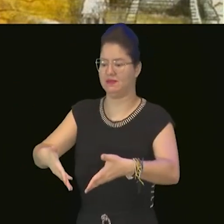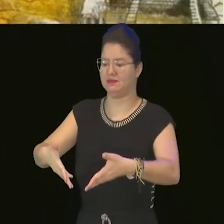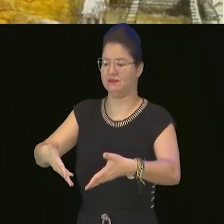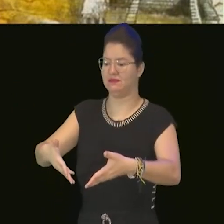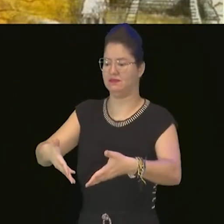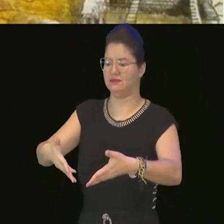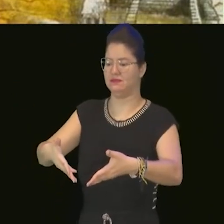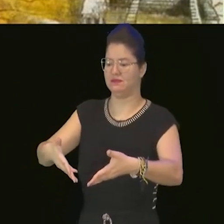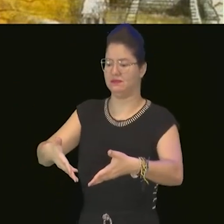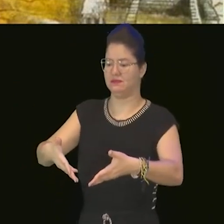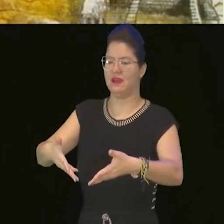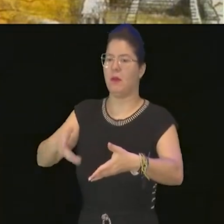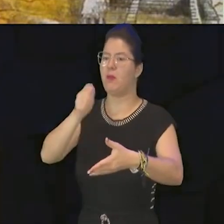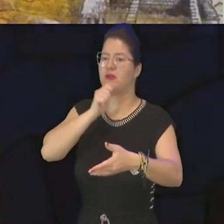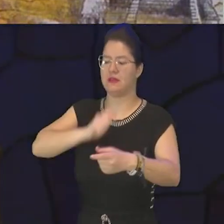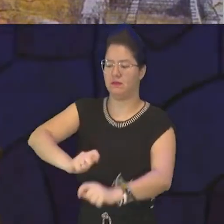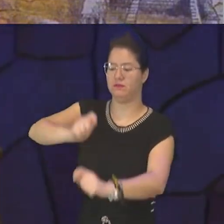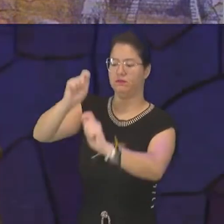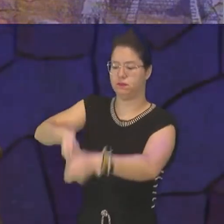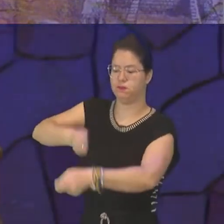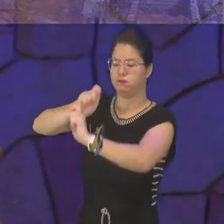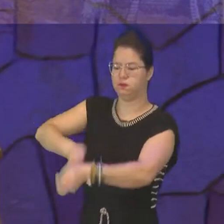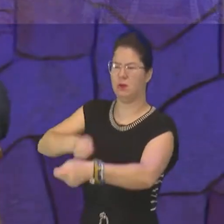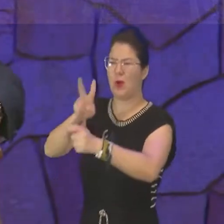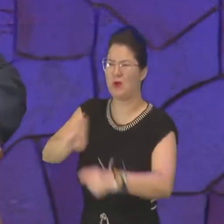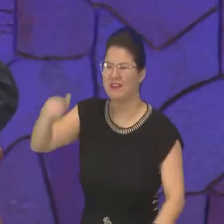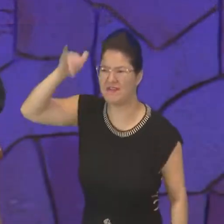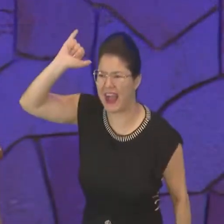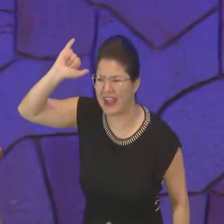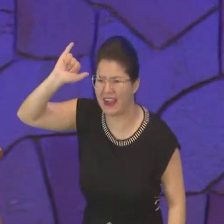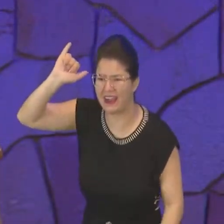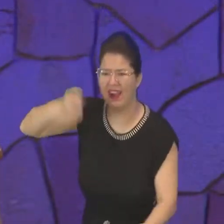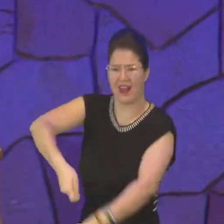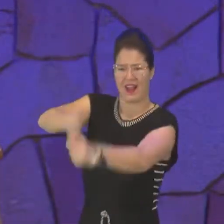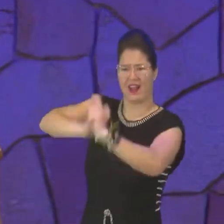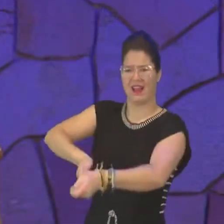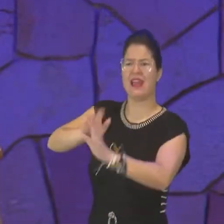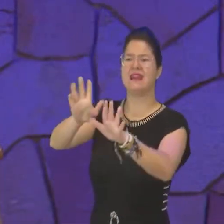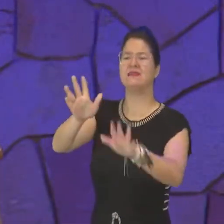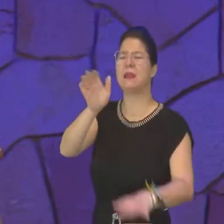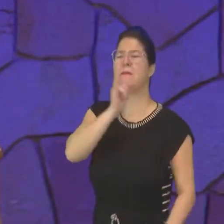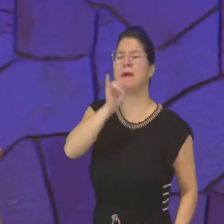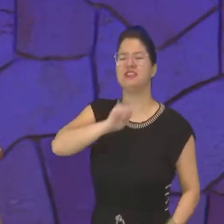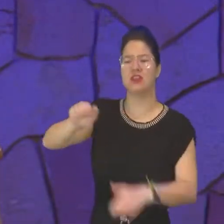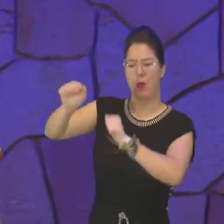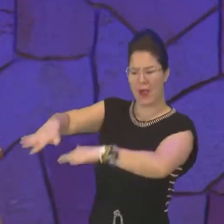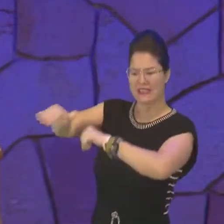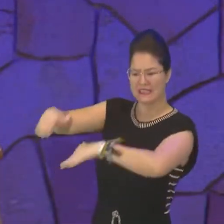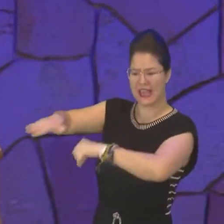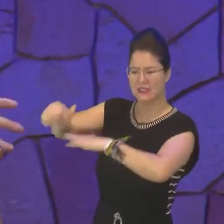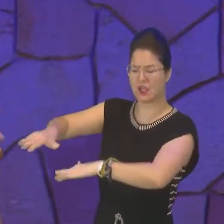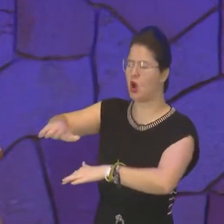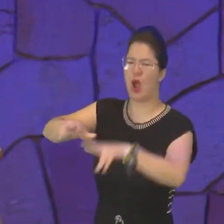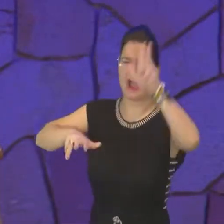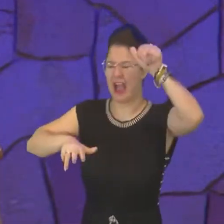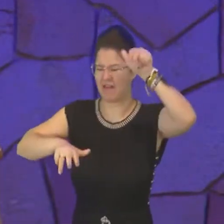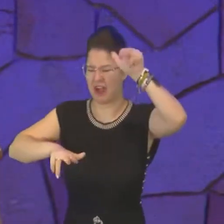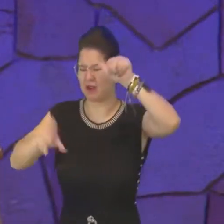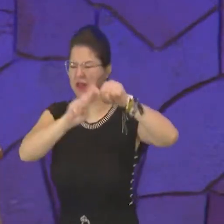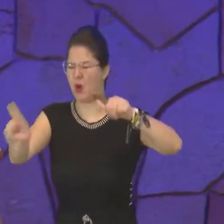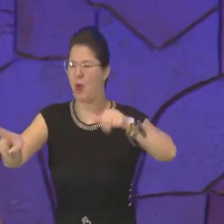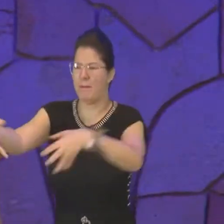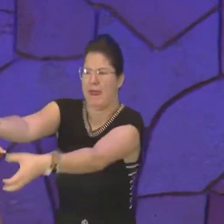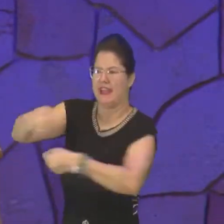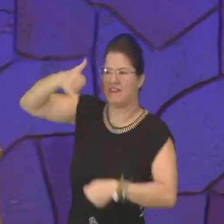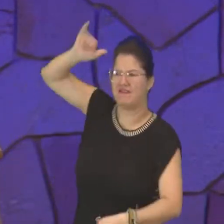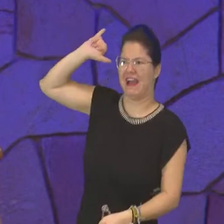pelo contrário, é o cavalo que faz parte. Imagine o nosso exército brasileiro, vamos trocar os cavalos pelos bois e pelas